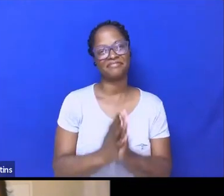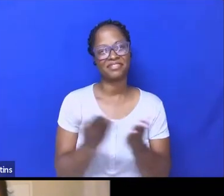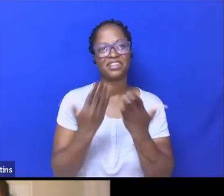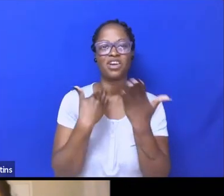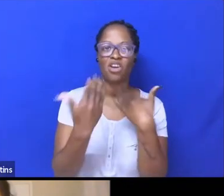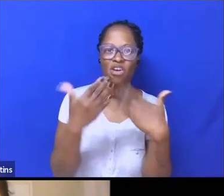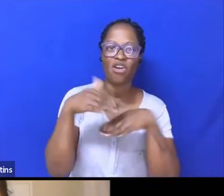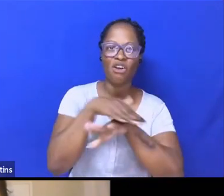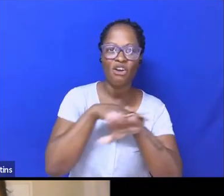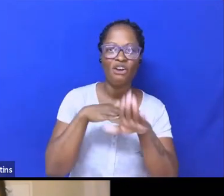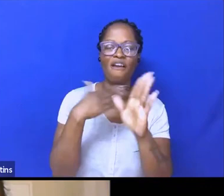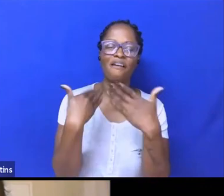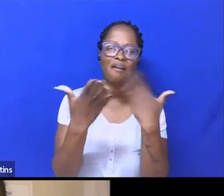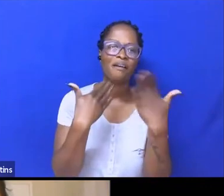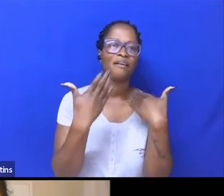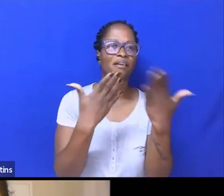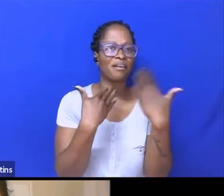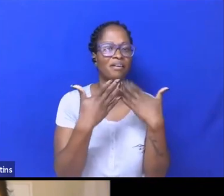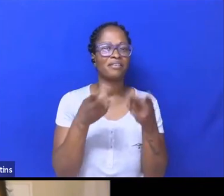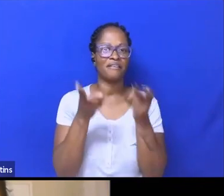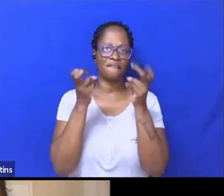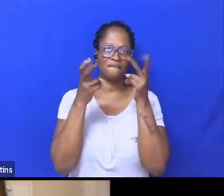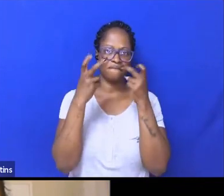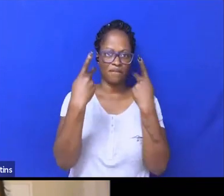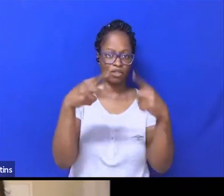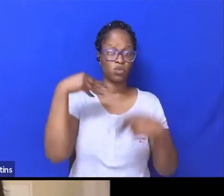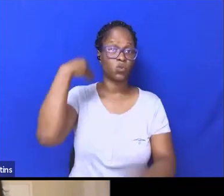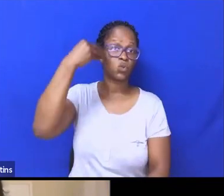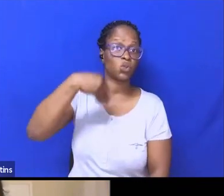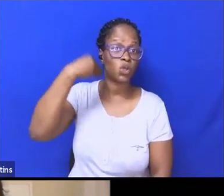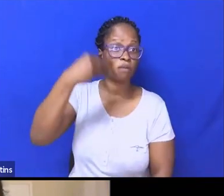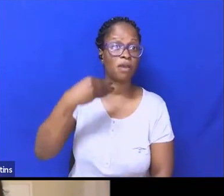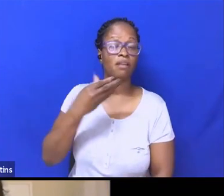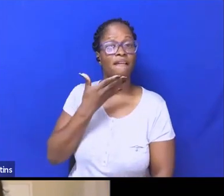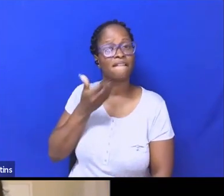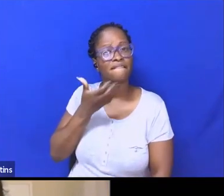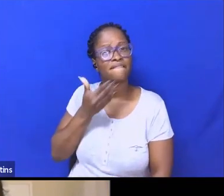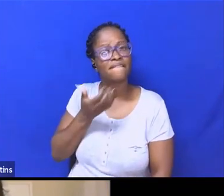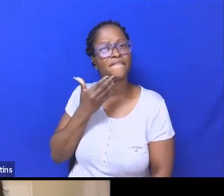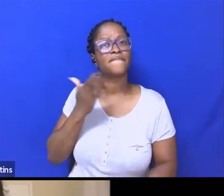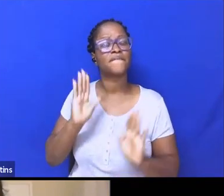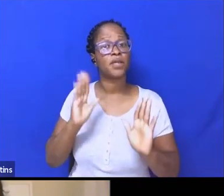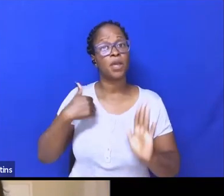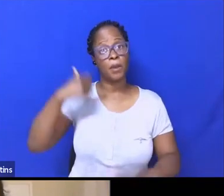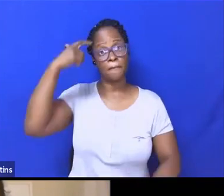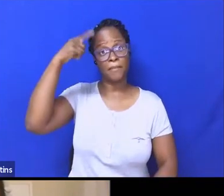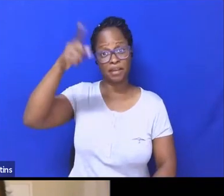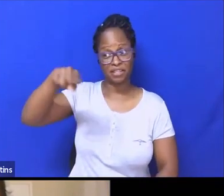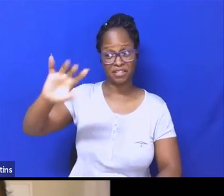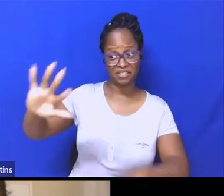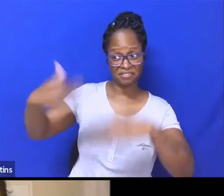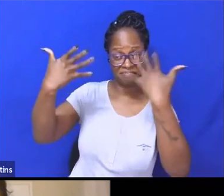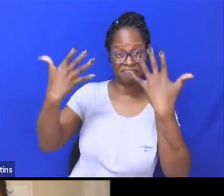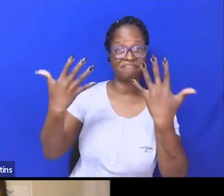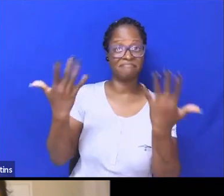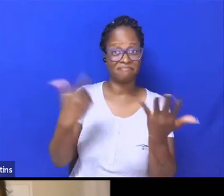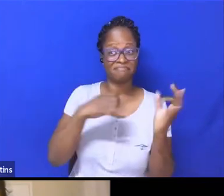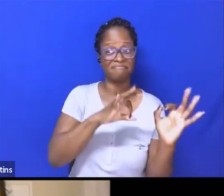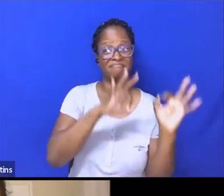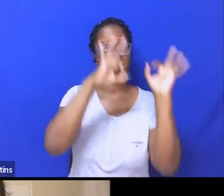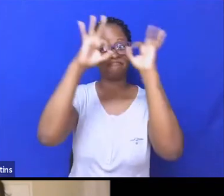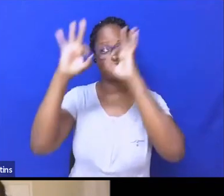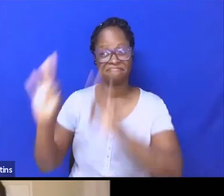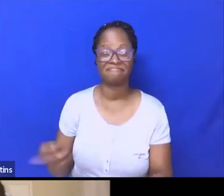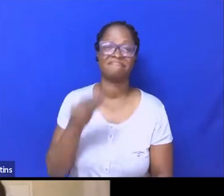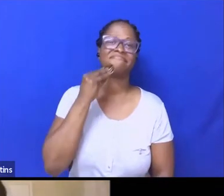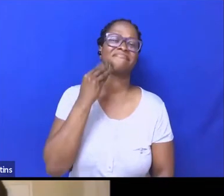com você bater esse papo escutar um pouquinho da sua experiência imagino que o pessoal que esteja assistindo também tenha aproveitado muito então eu